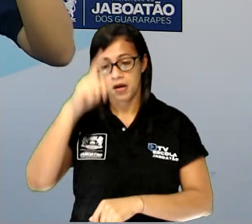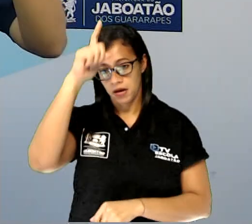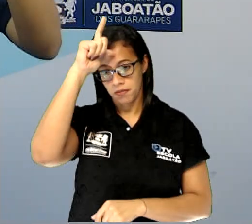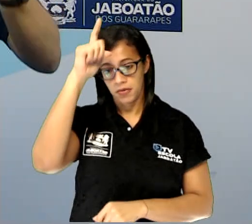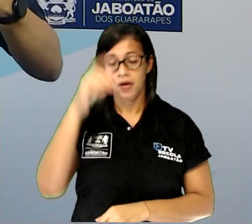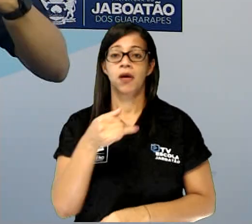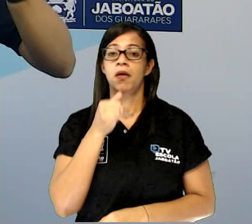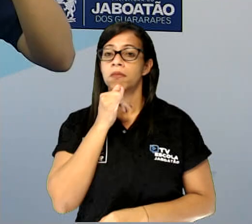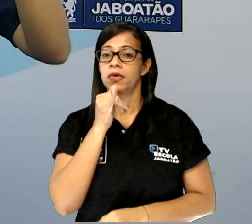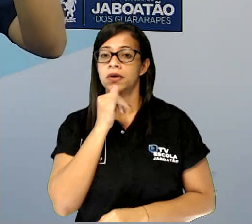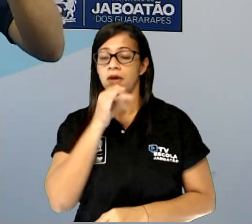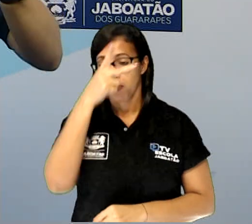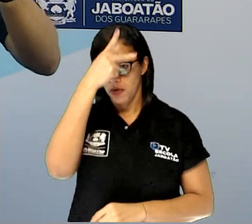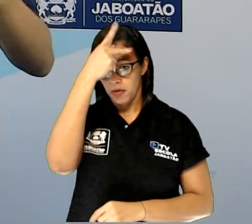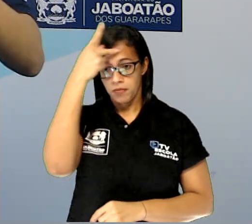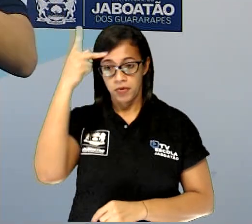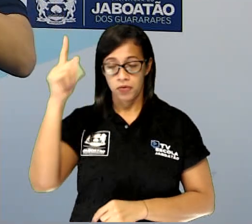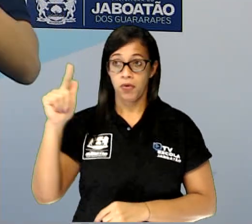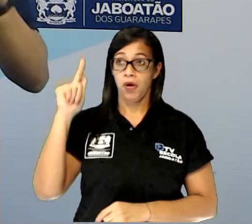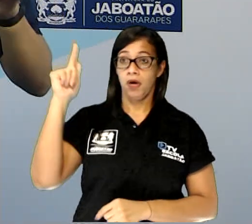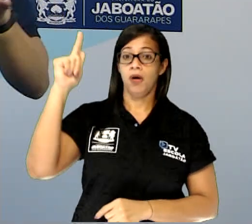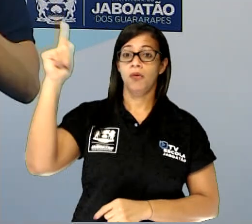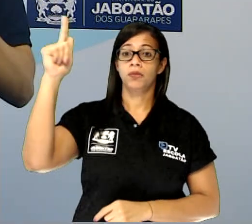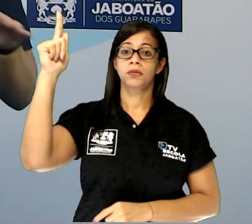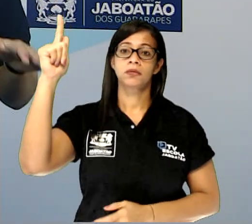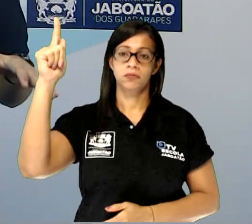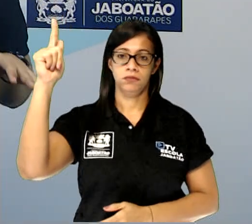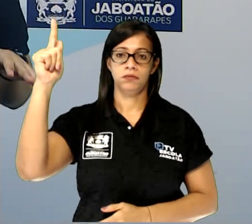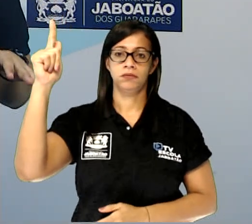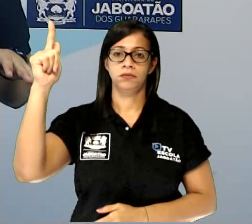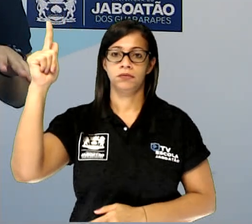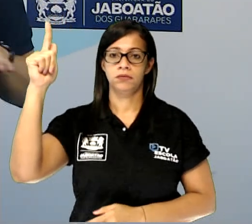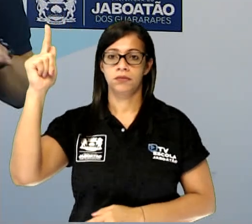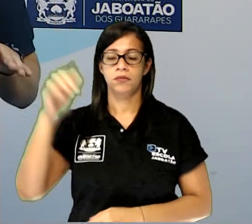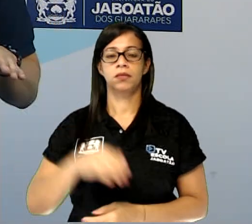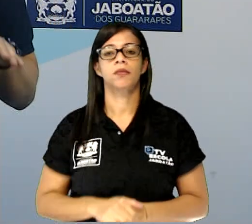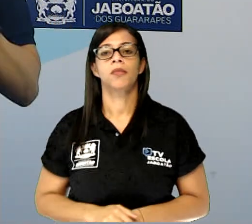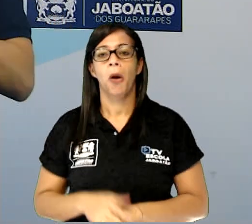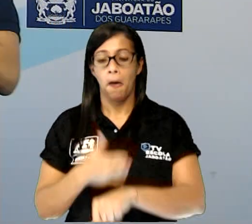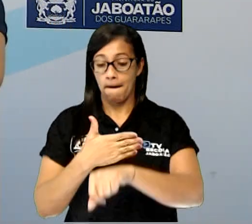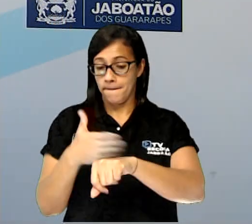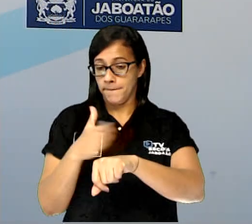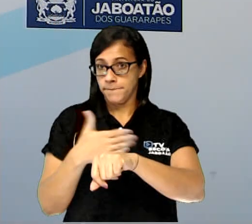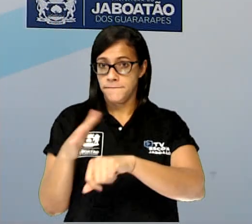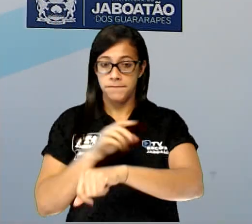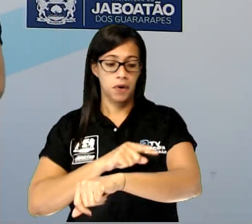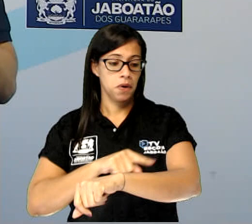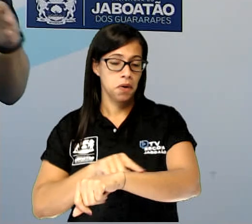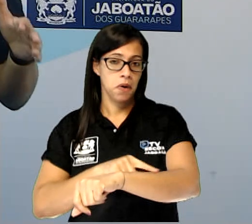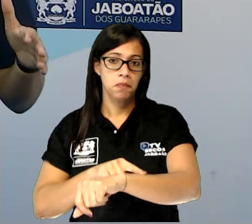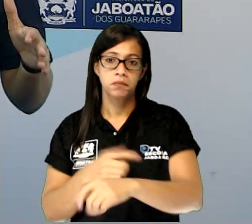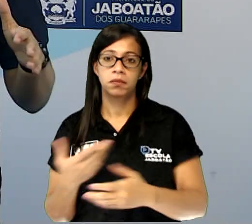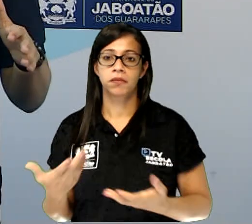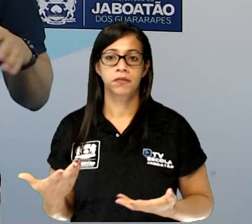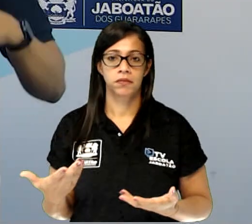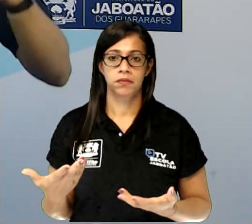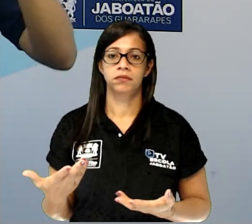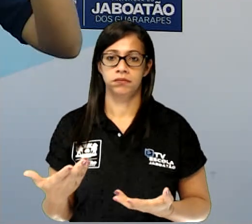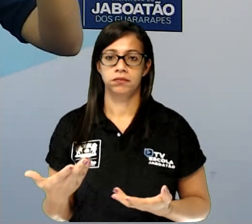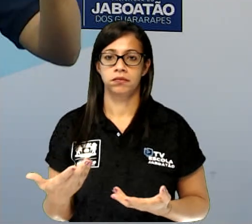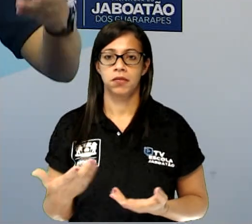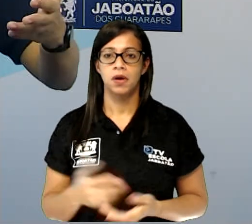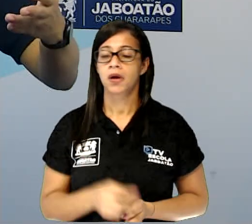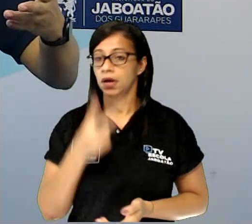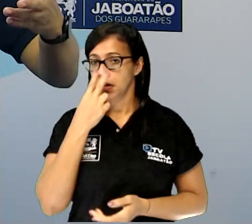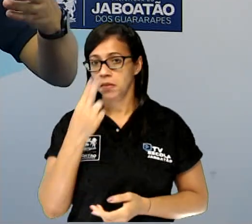altas, loiras, de olhos azuis e que não tinham parentesco nenhum com o povo judeu. Então, por exemplo, se a pessoa